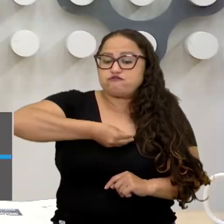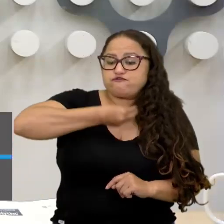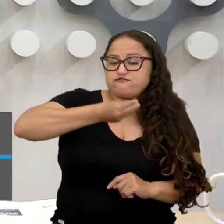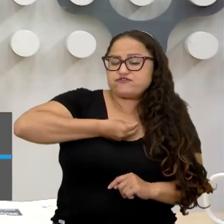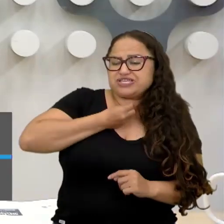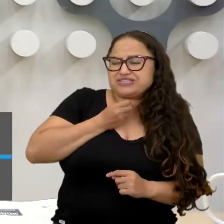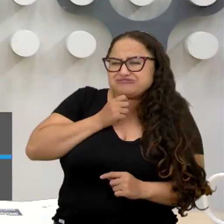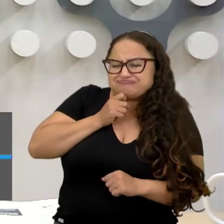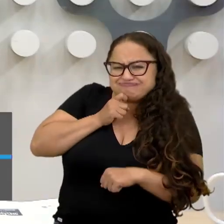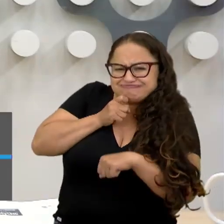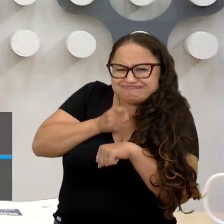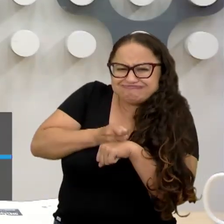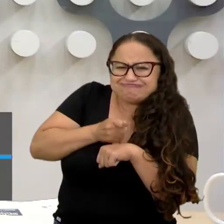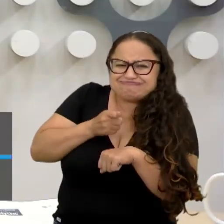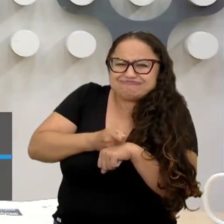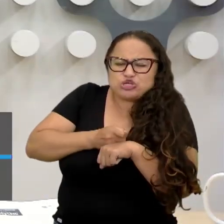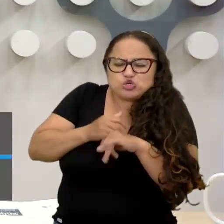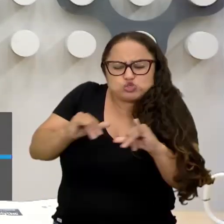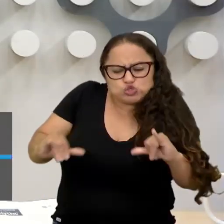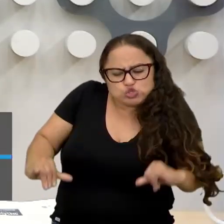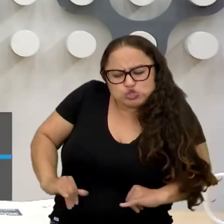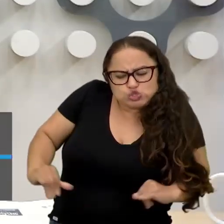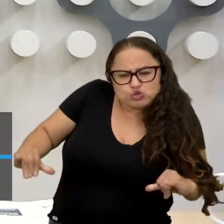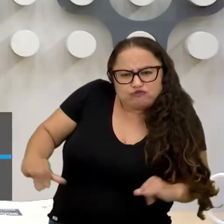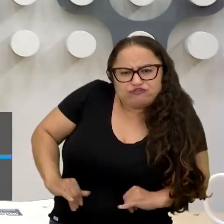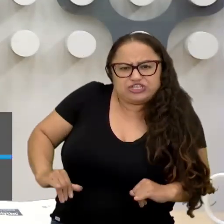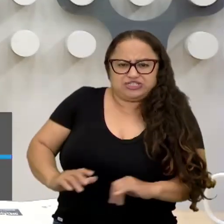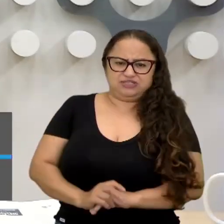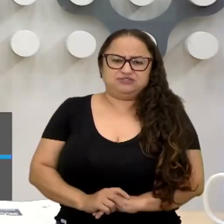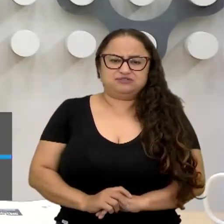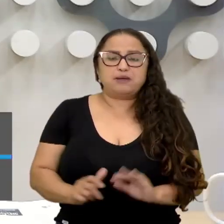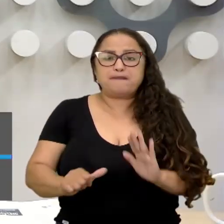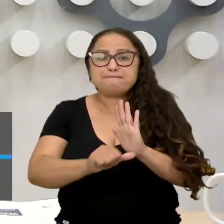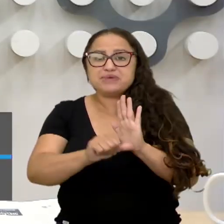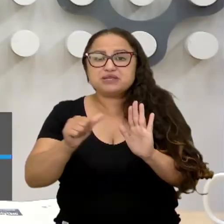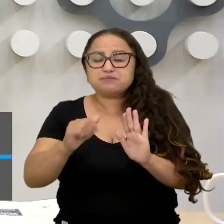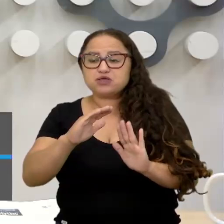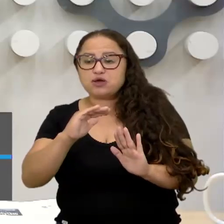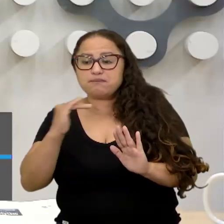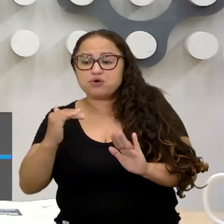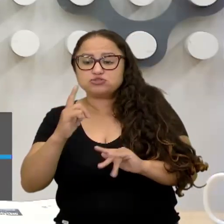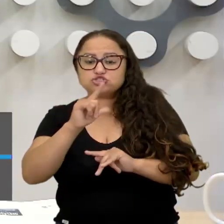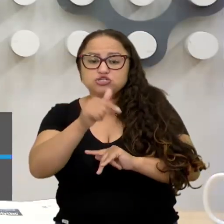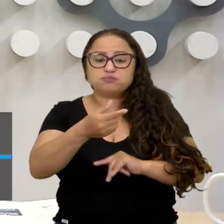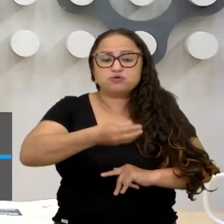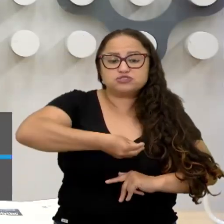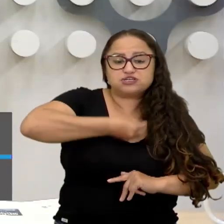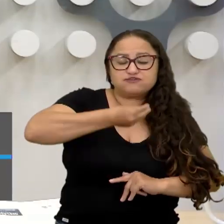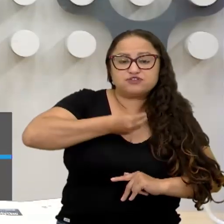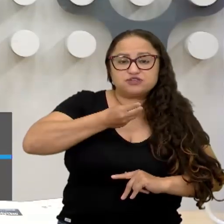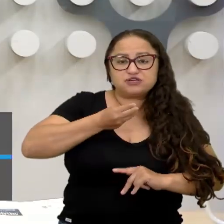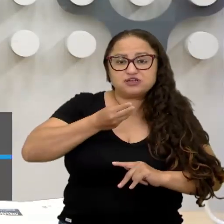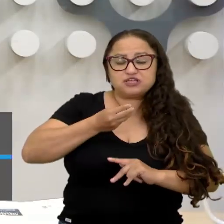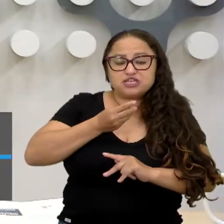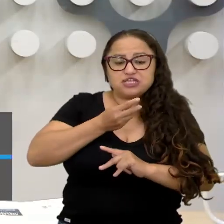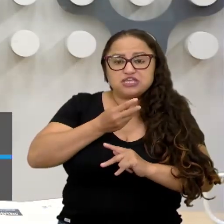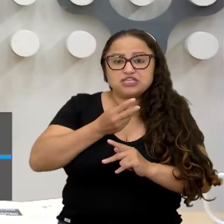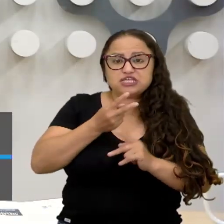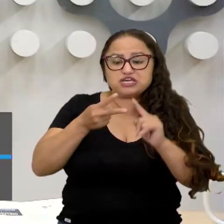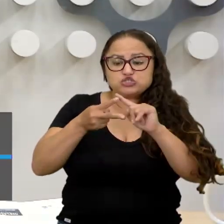vida severina. Então, olha só. Primeiro vem a morte, depois vem a vida e ambas são severinas. E eu